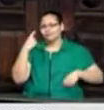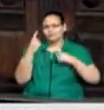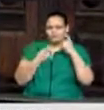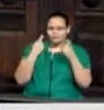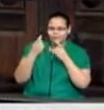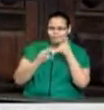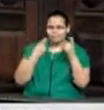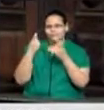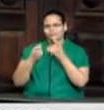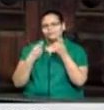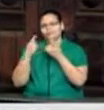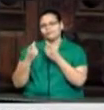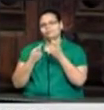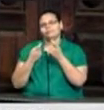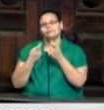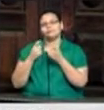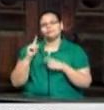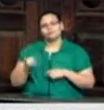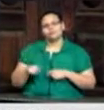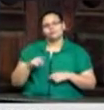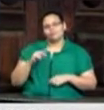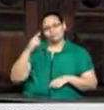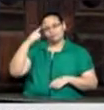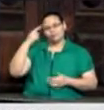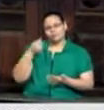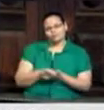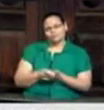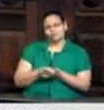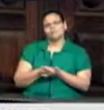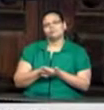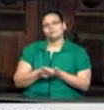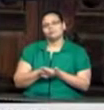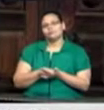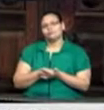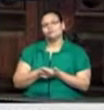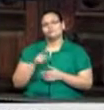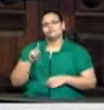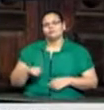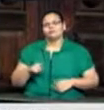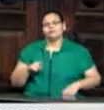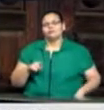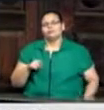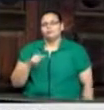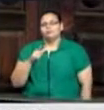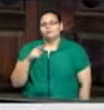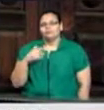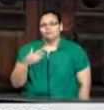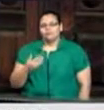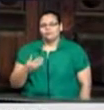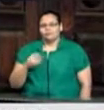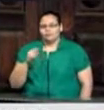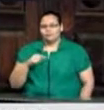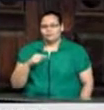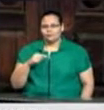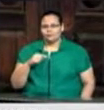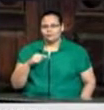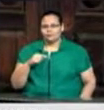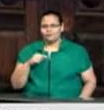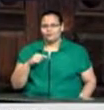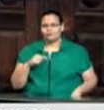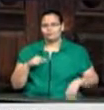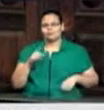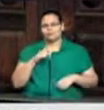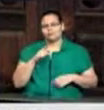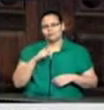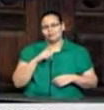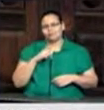preocupados com uma decisão discricionária realizada através de uma